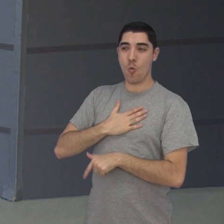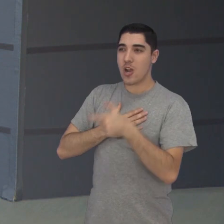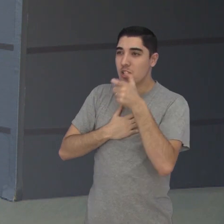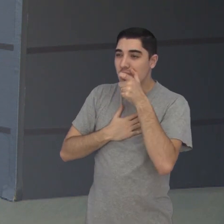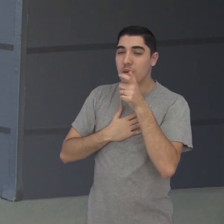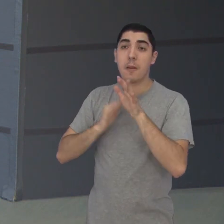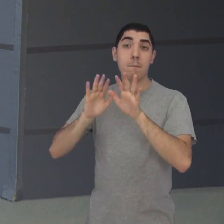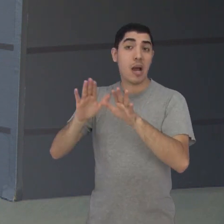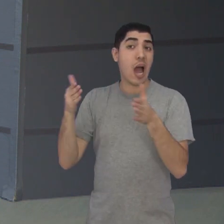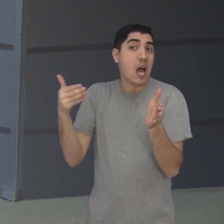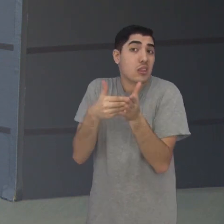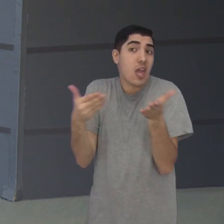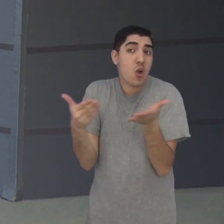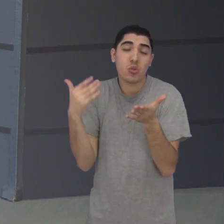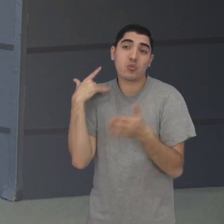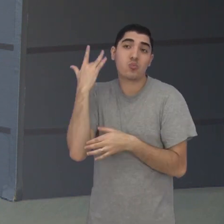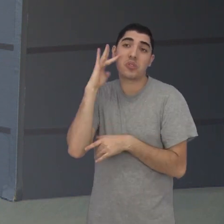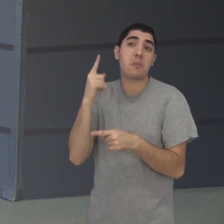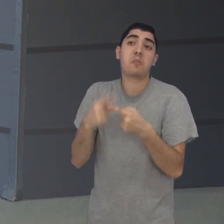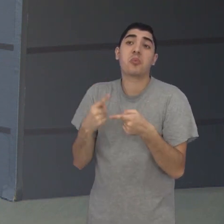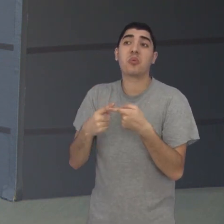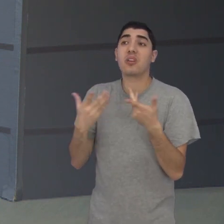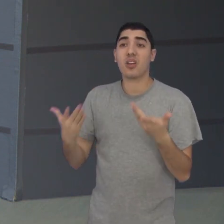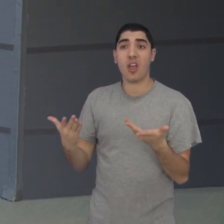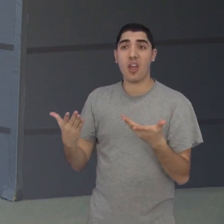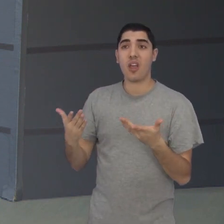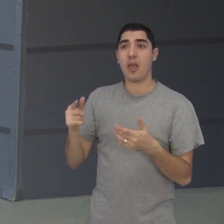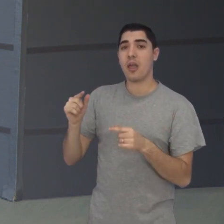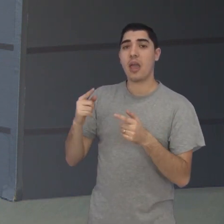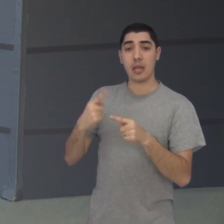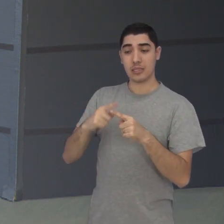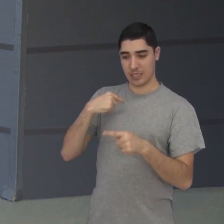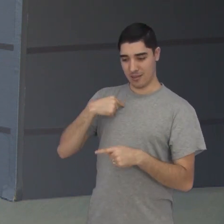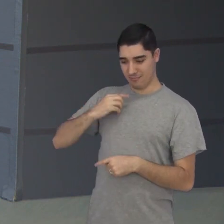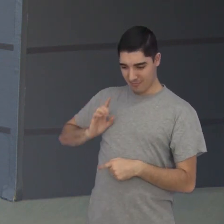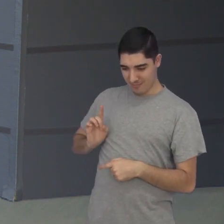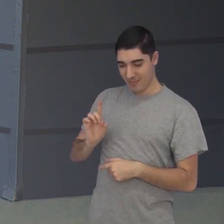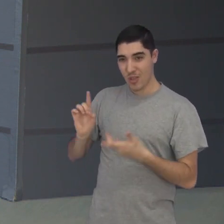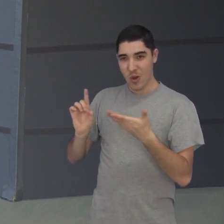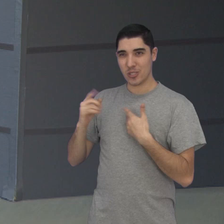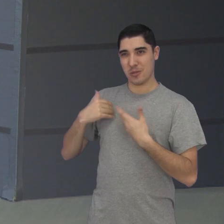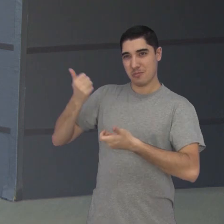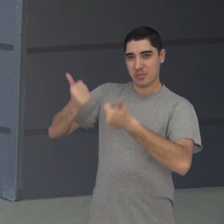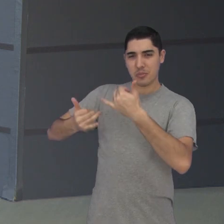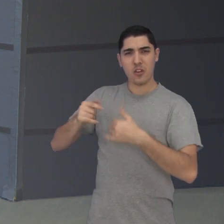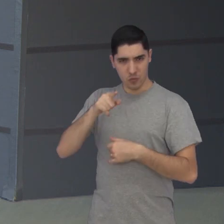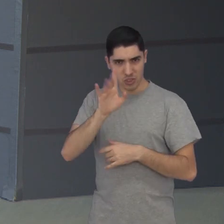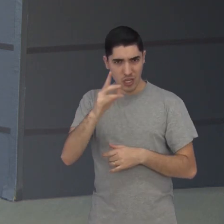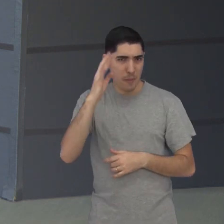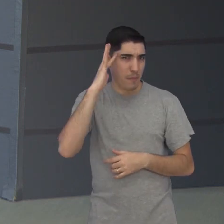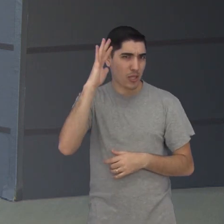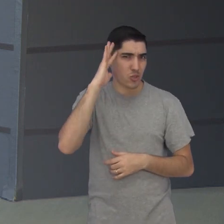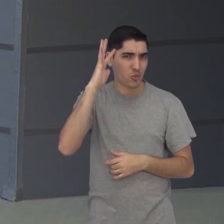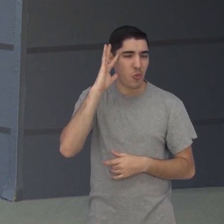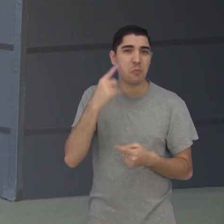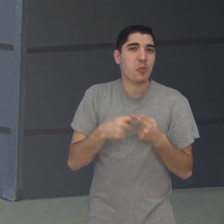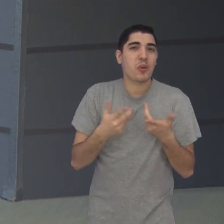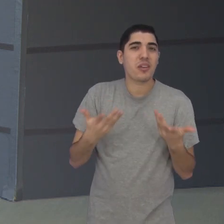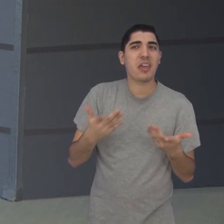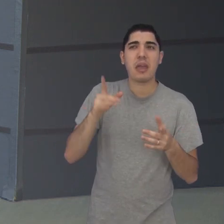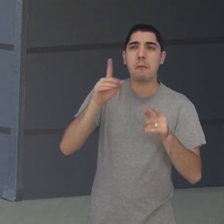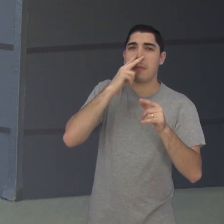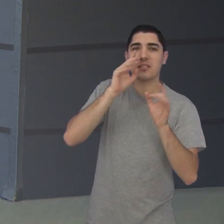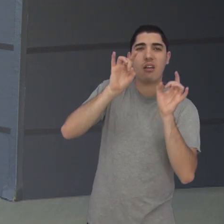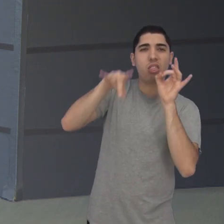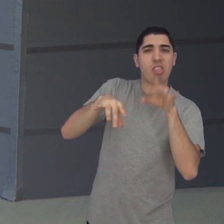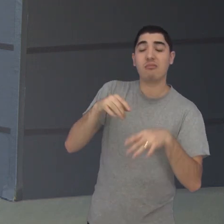encontrei a resposta disso. Por quê? Por que eu estou aqui hoje batendo papo com você, Mas você já falando se de fez essa Mazzaropi? pergunta? Muitas